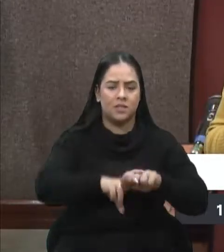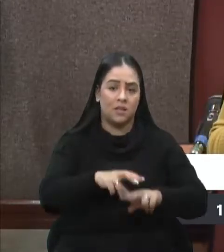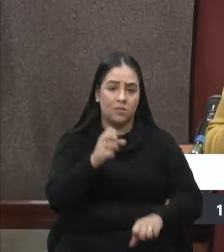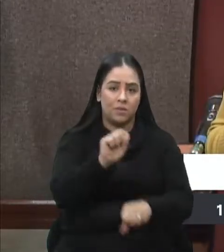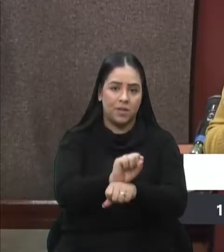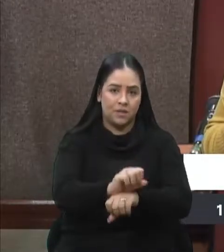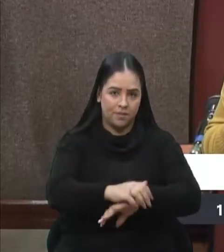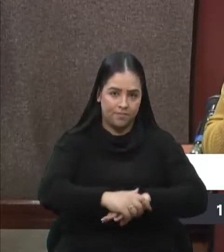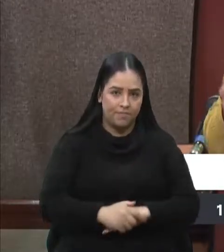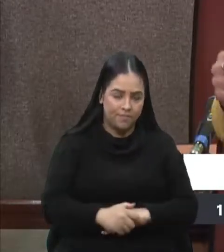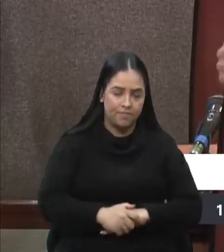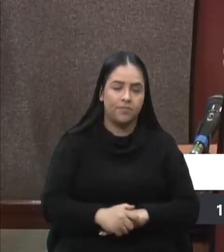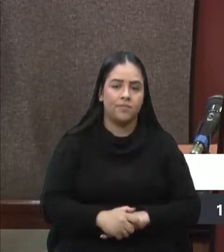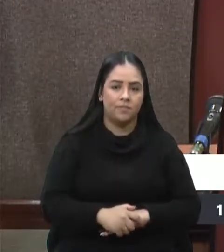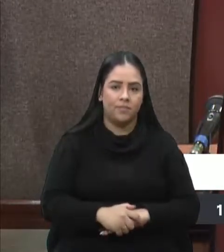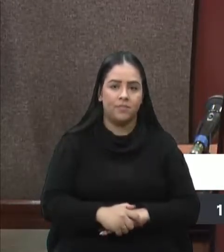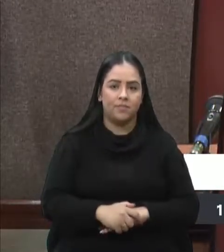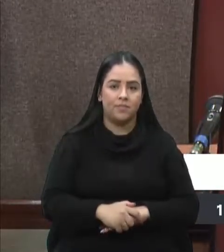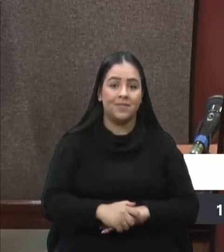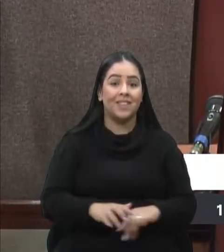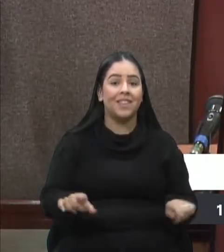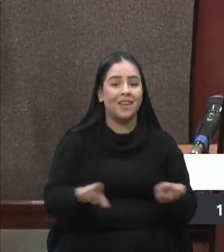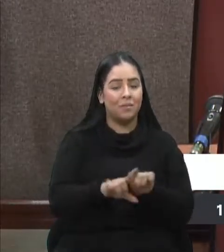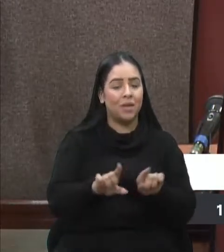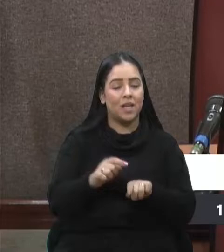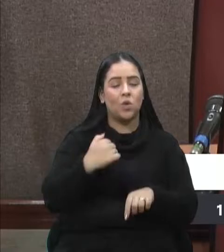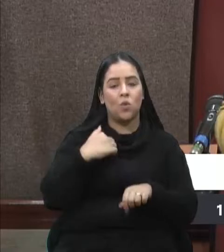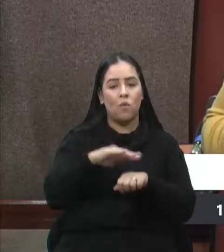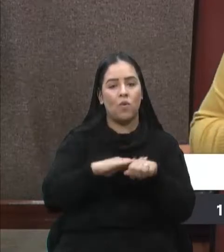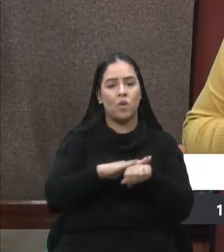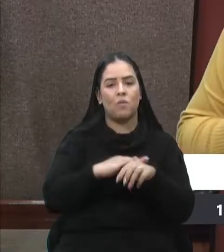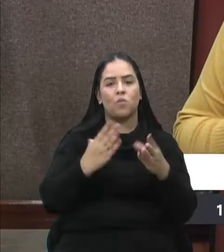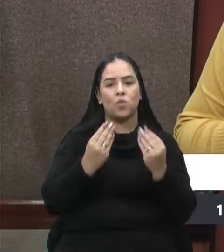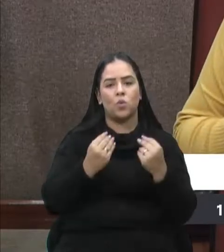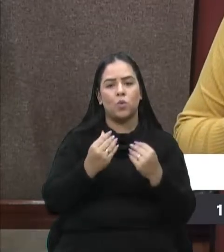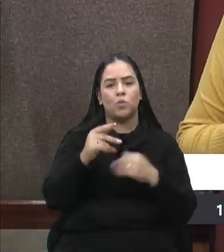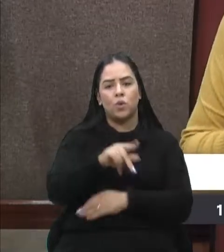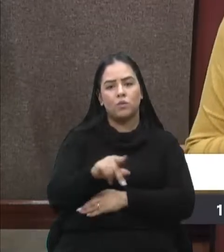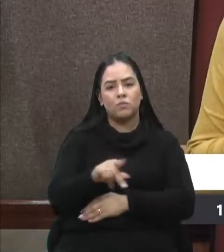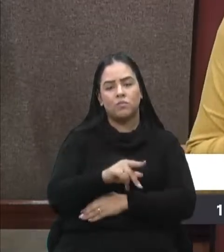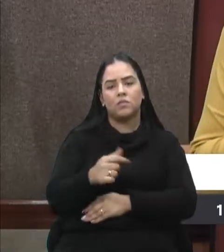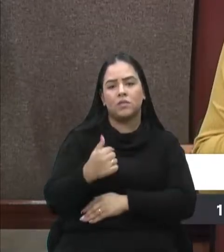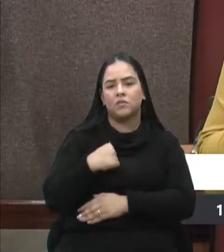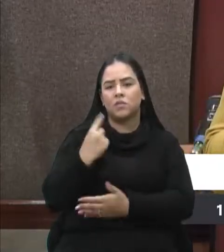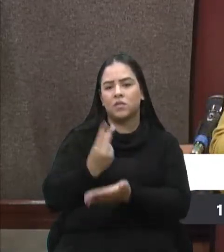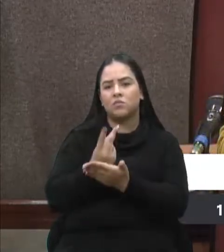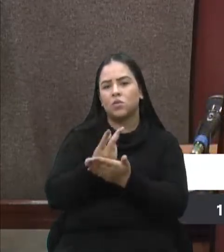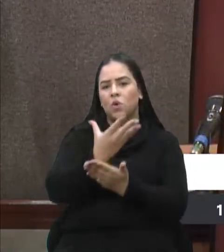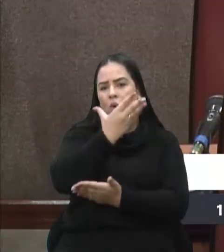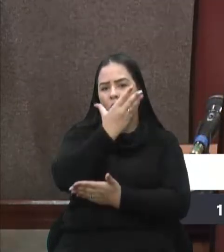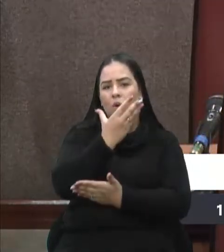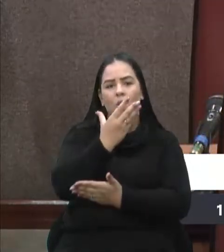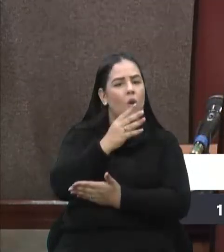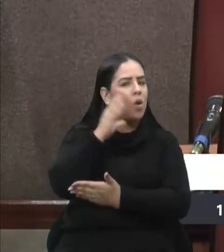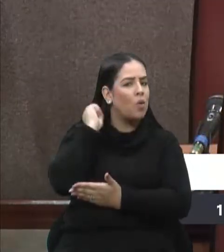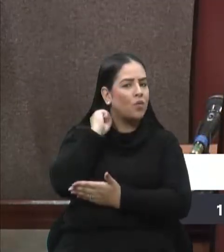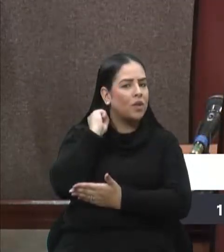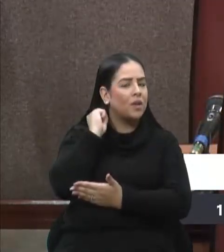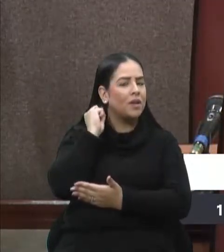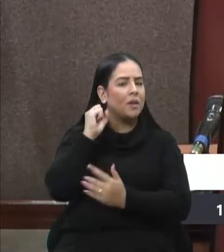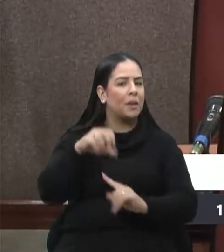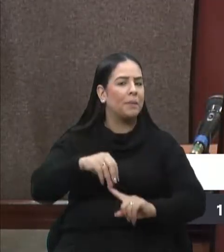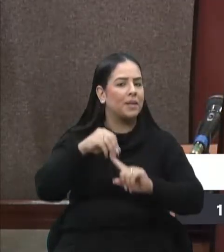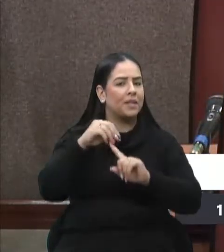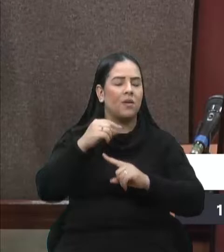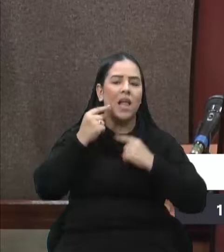aguardando. Aliás, eu também converso muito com professores e eu sempre ouvi uma das principais reclamações,